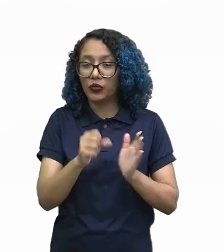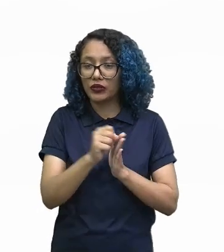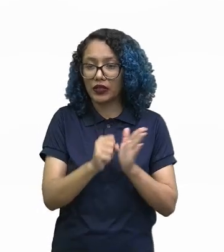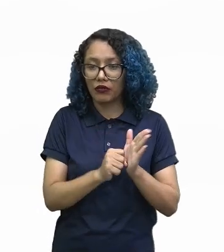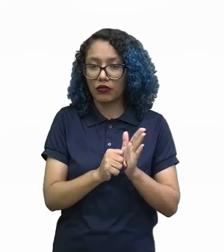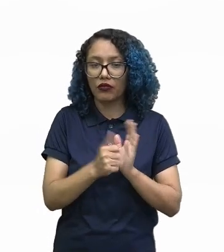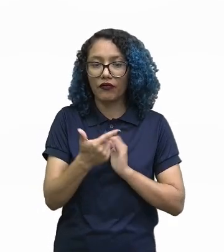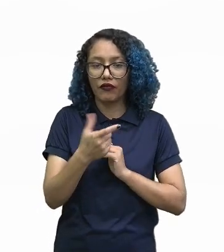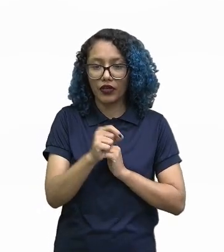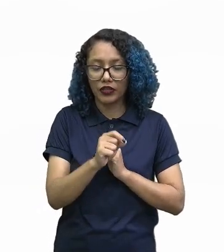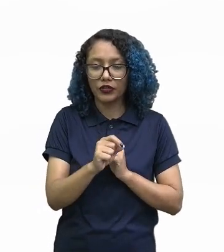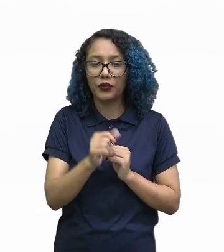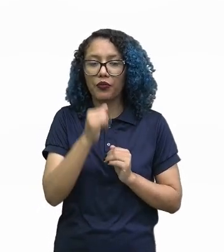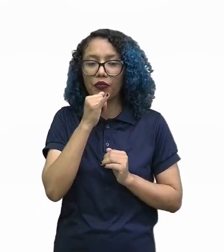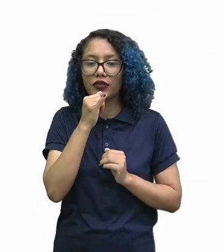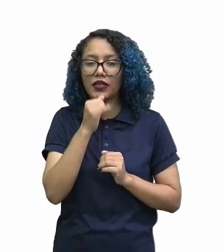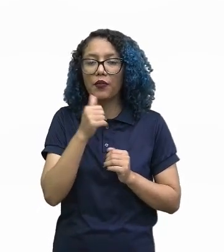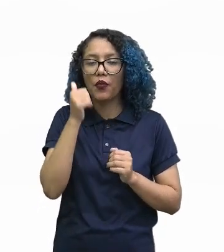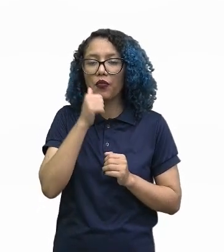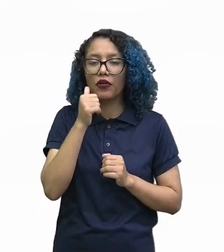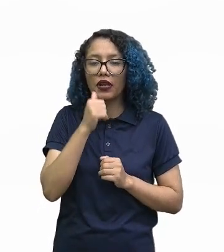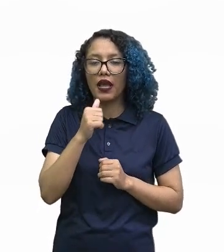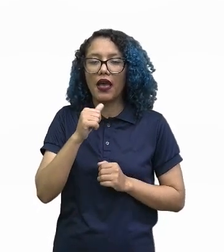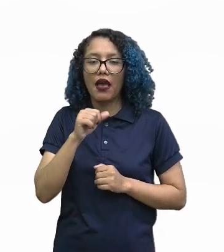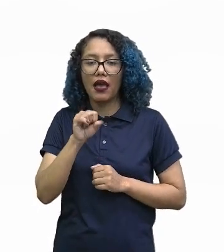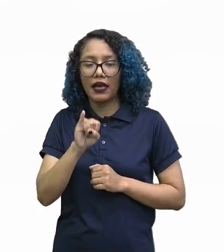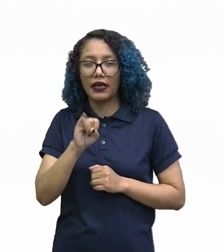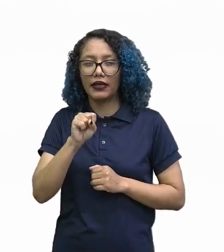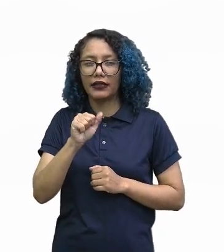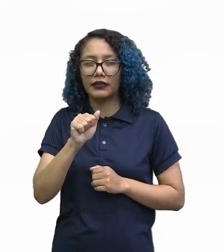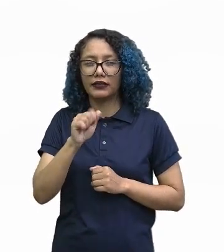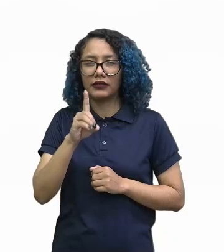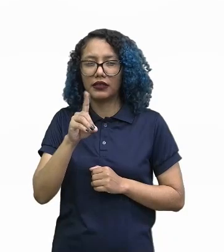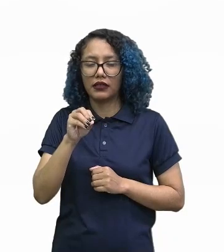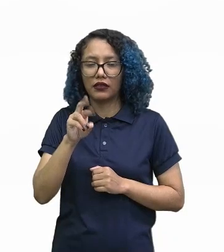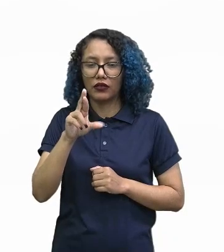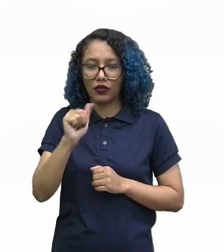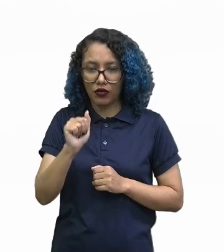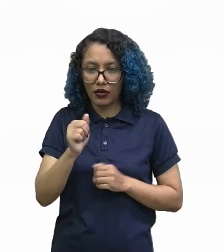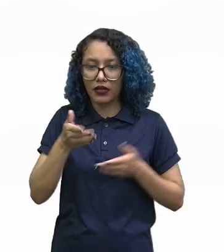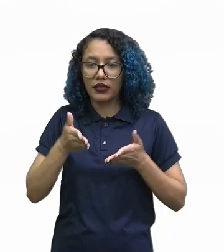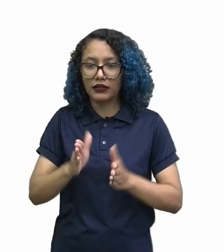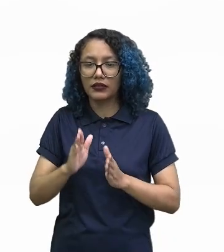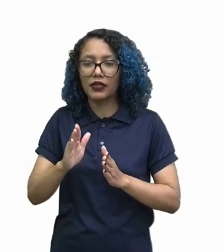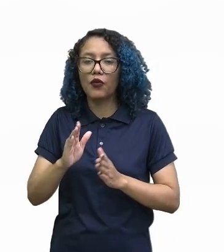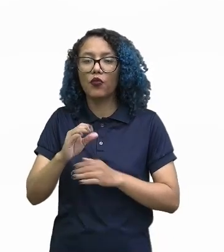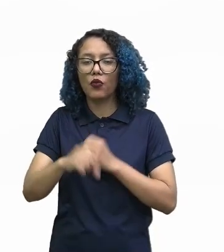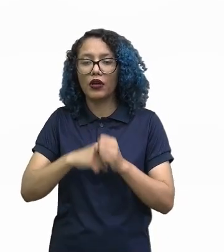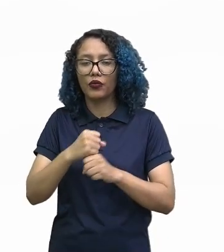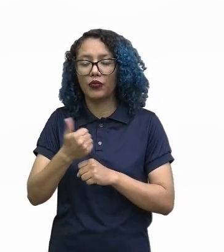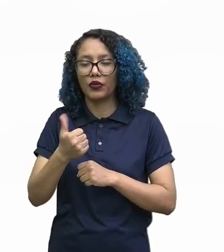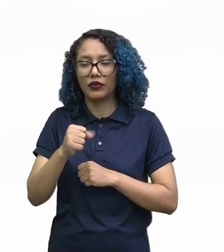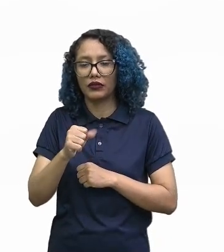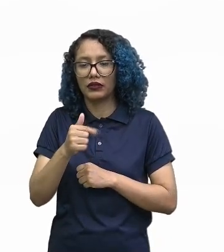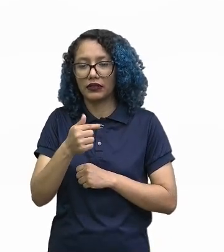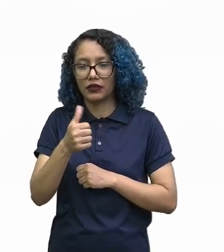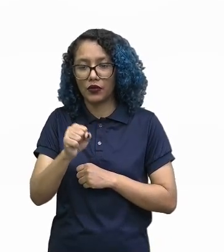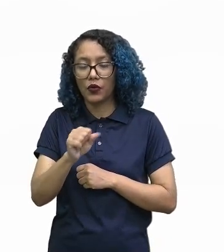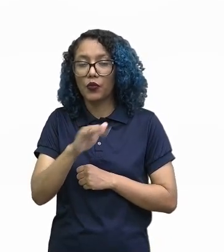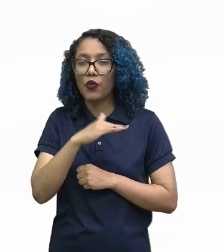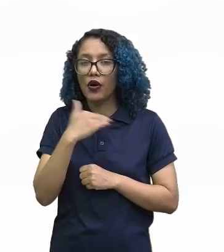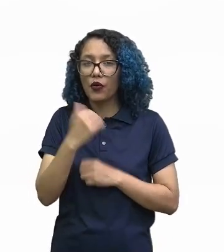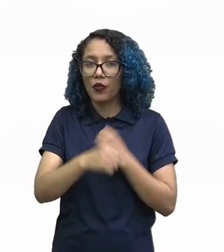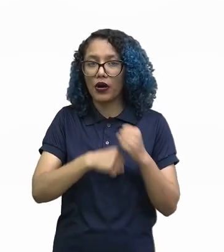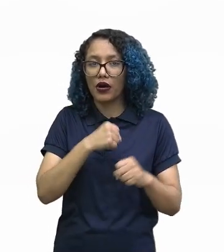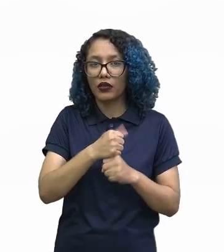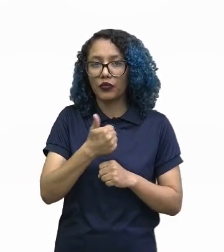Surgem nomes como a Isadora Duncan, que nasceu em 1878 e faleceu em 1927.